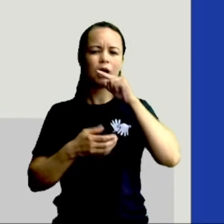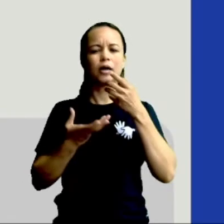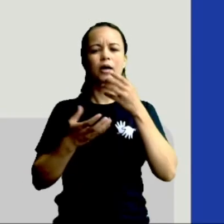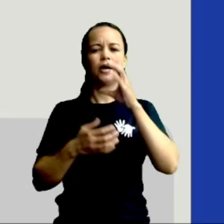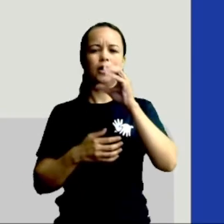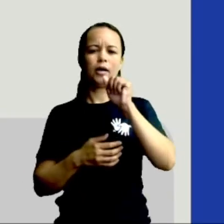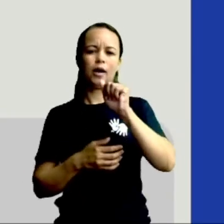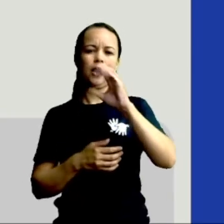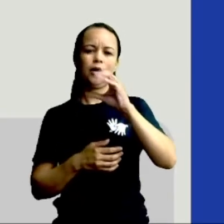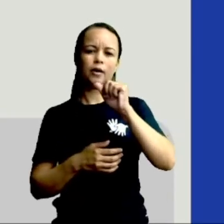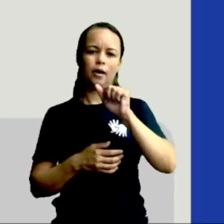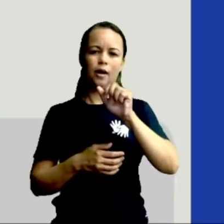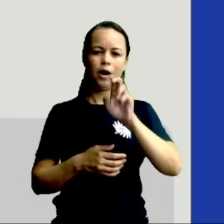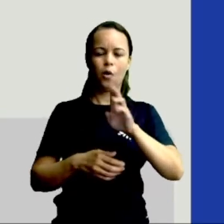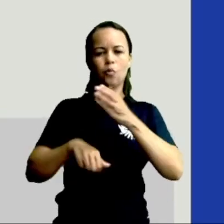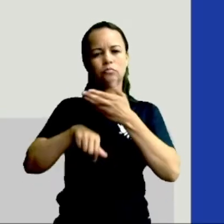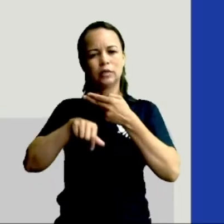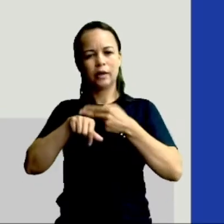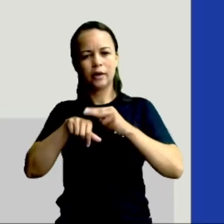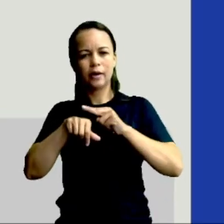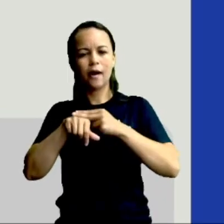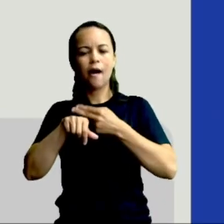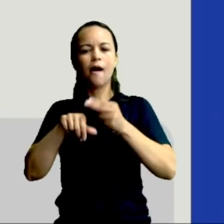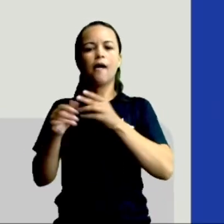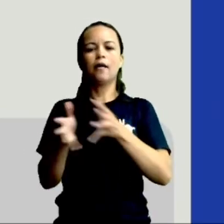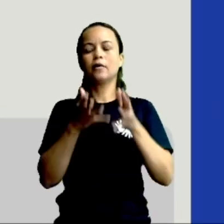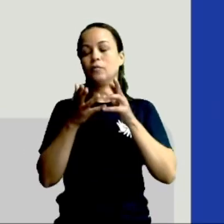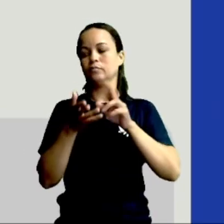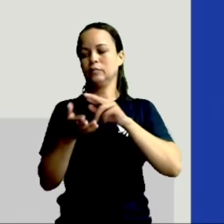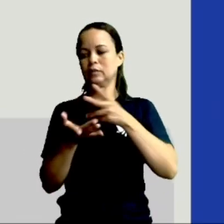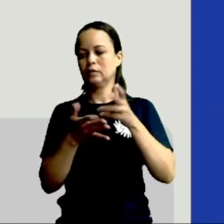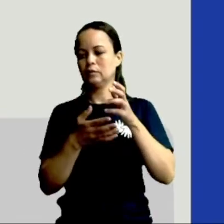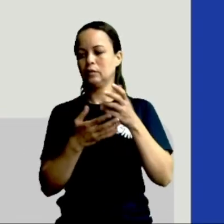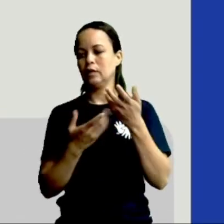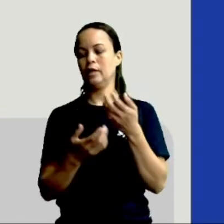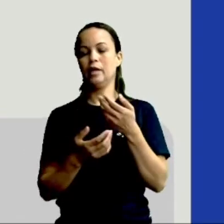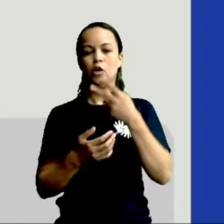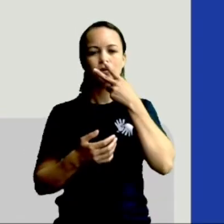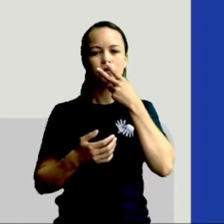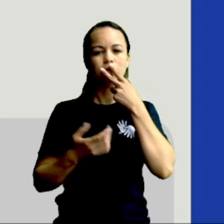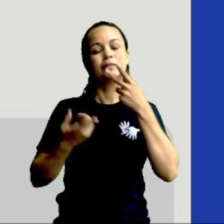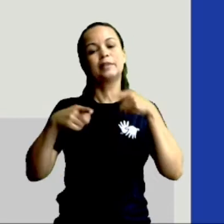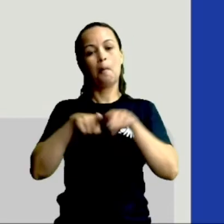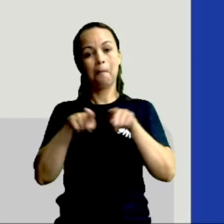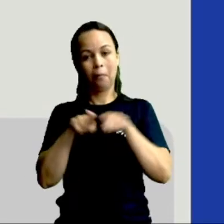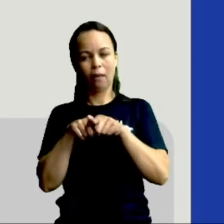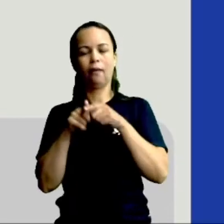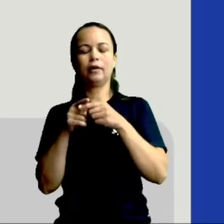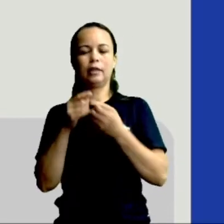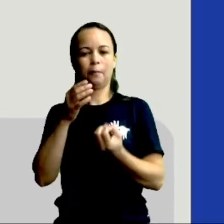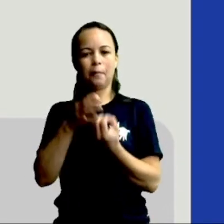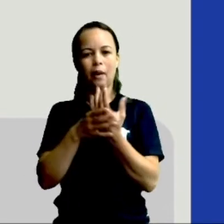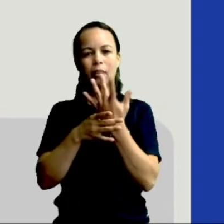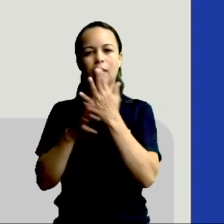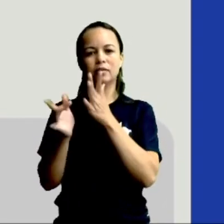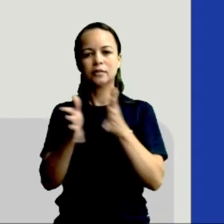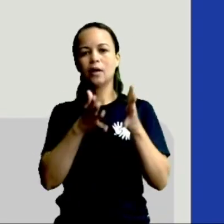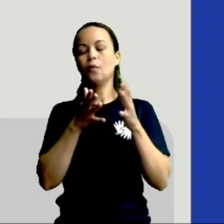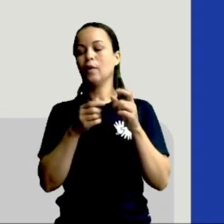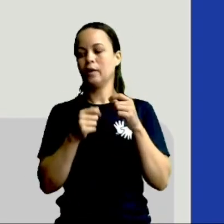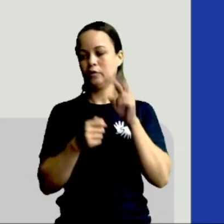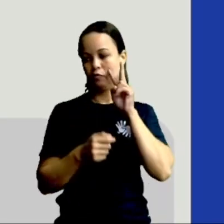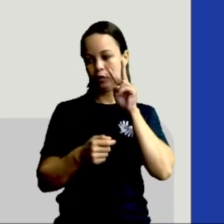frutas, ervas medicinais e tabaco. Essa planta que você está vendo aí é uma plantação de cacau. E aí você vê o